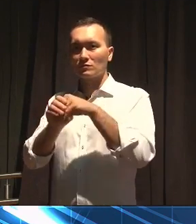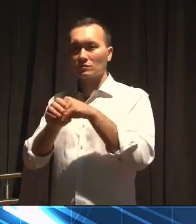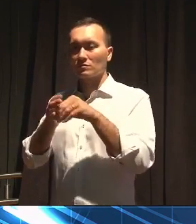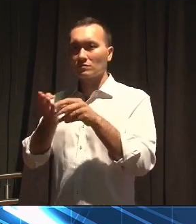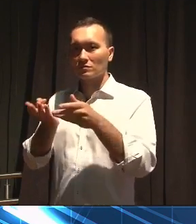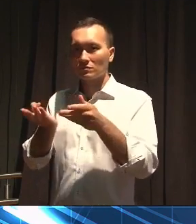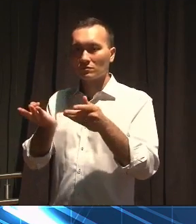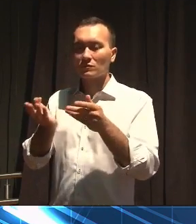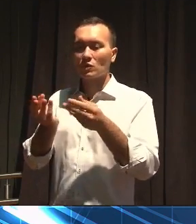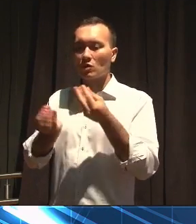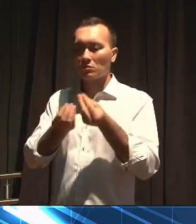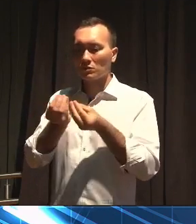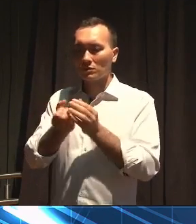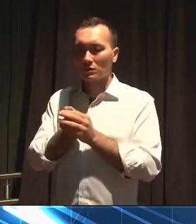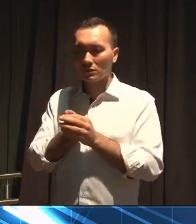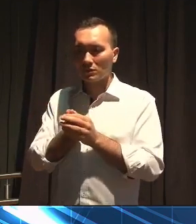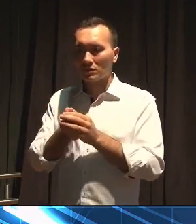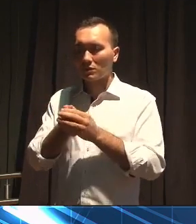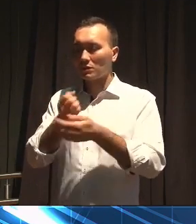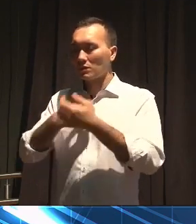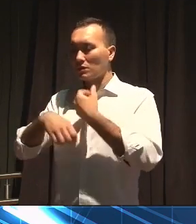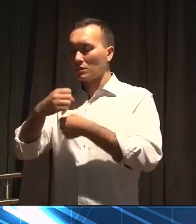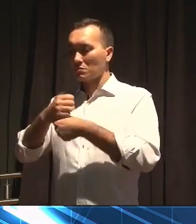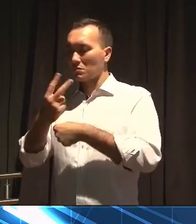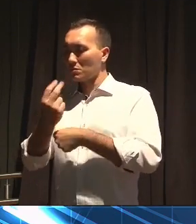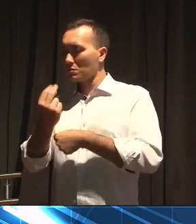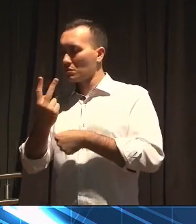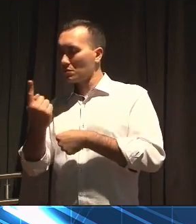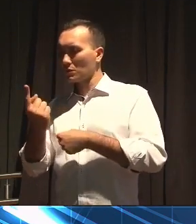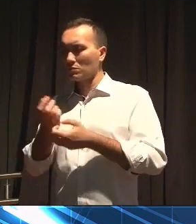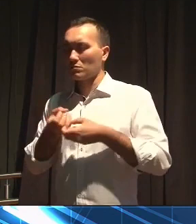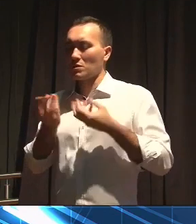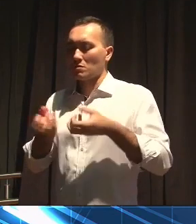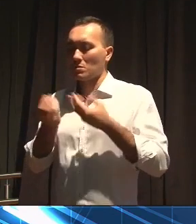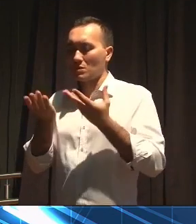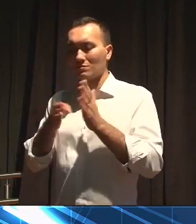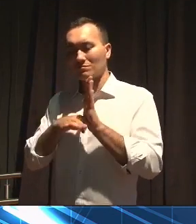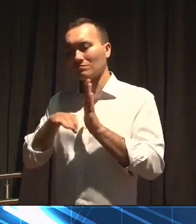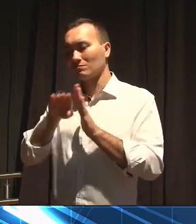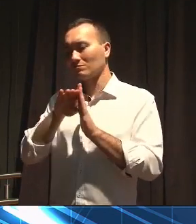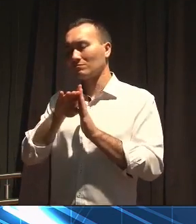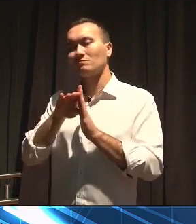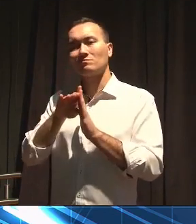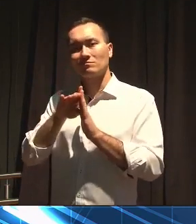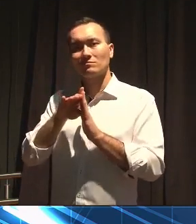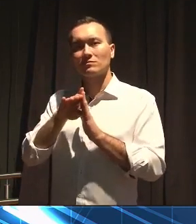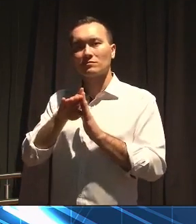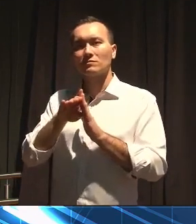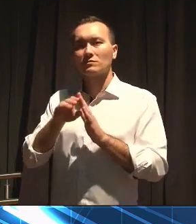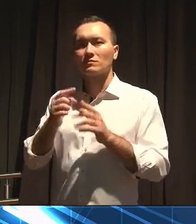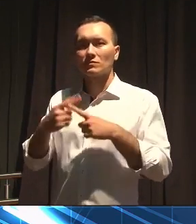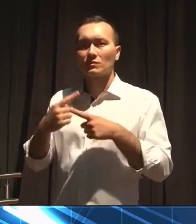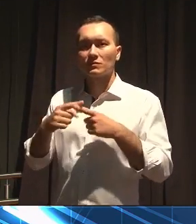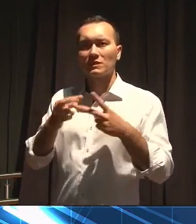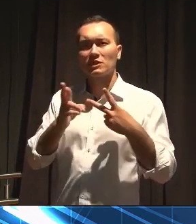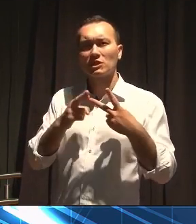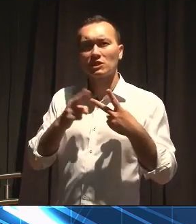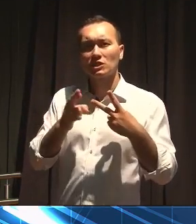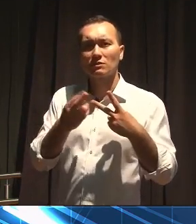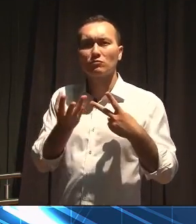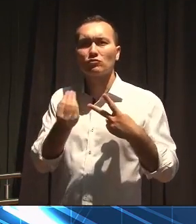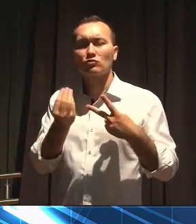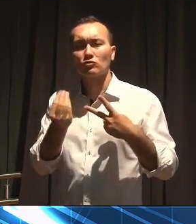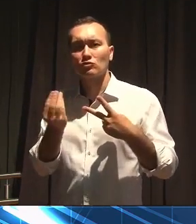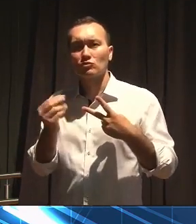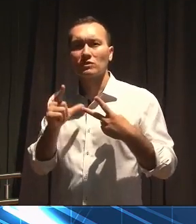mais, e com a gente gastando muito mais em relação a custo, a AWS. A sistemas, tinha muito mais recursos